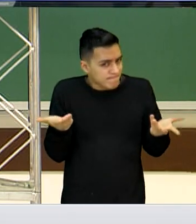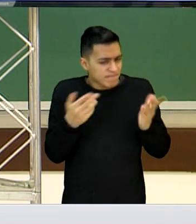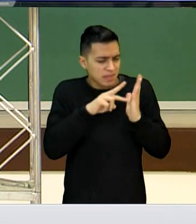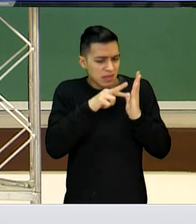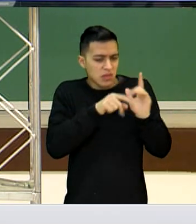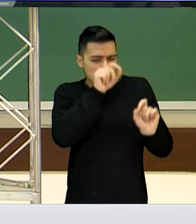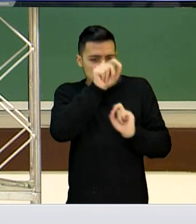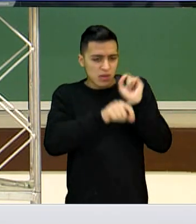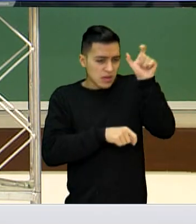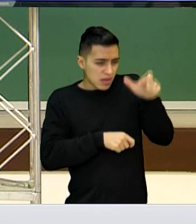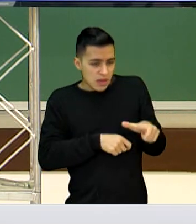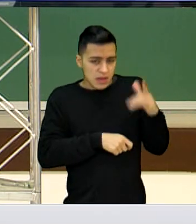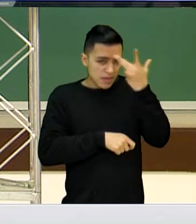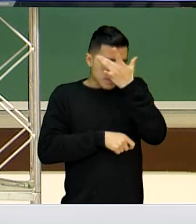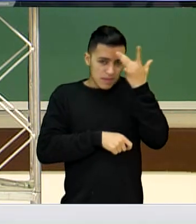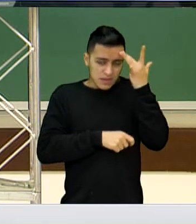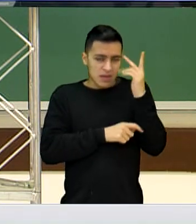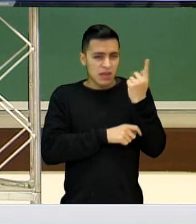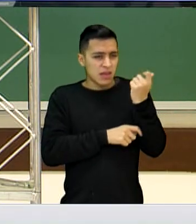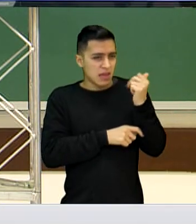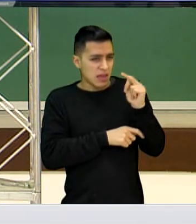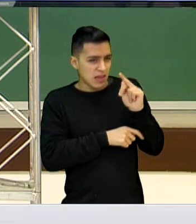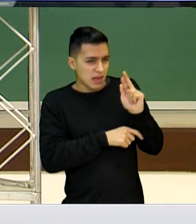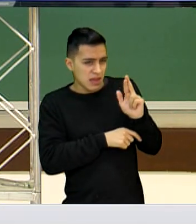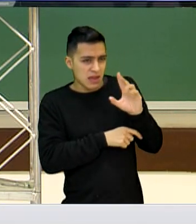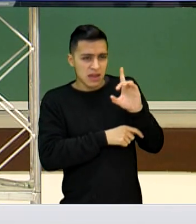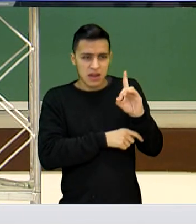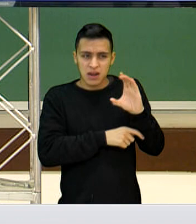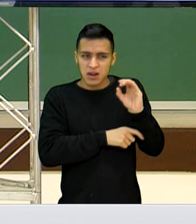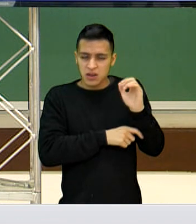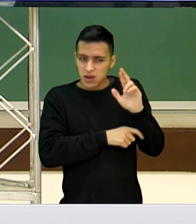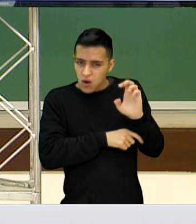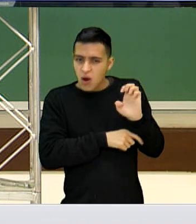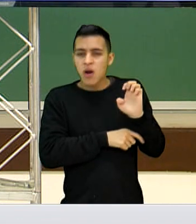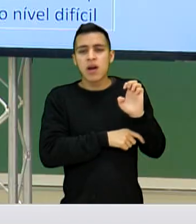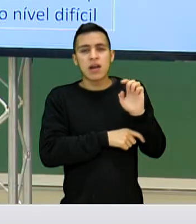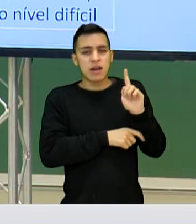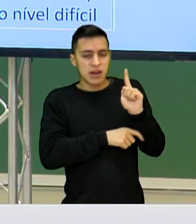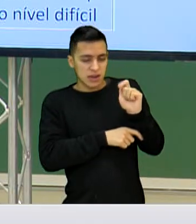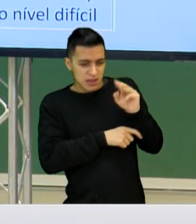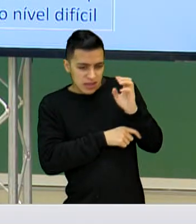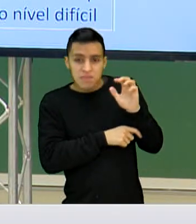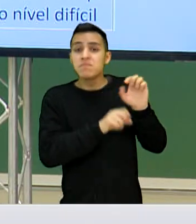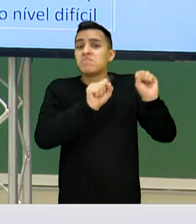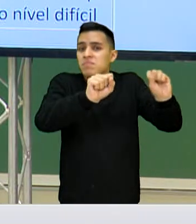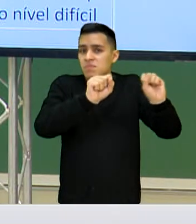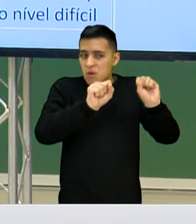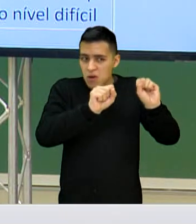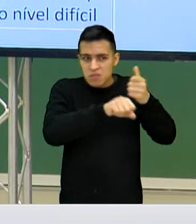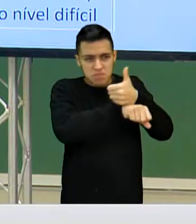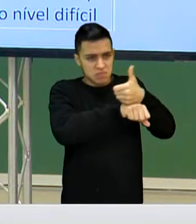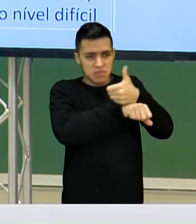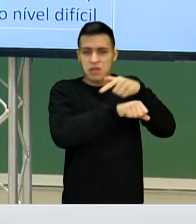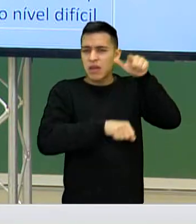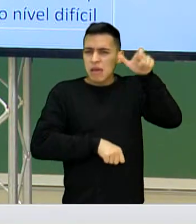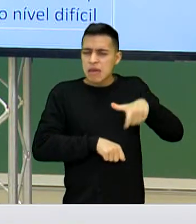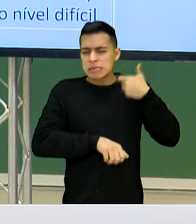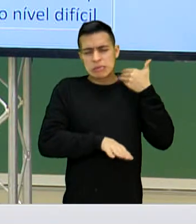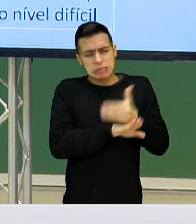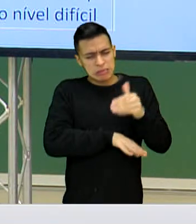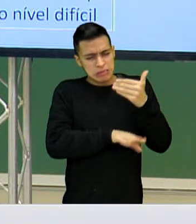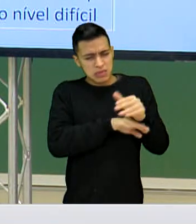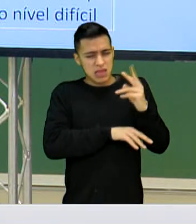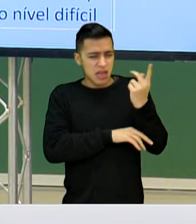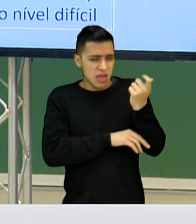o gamer, hardcore game, ele pode se tornar um profissional. Porque ele passa bastante tempo jogando, ele treina